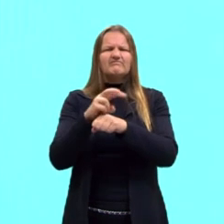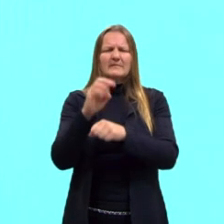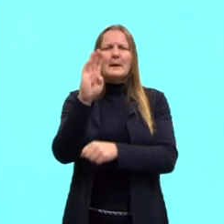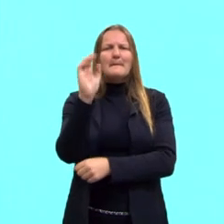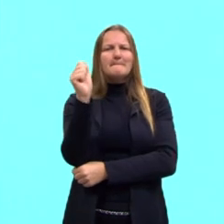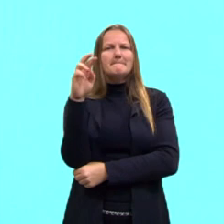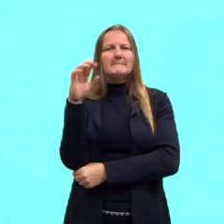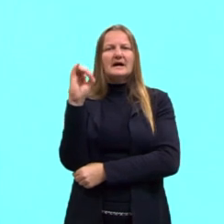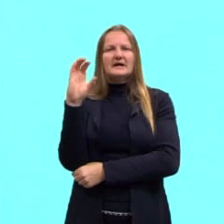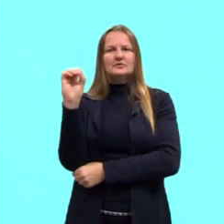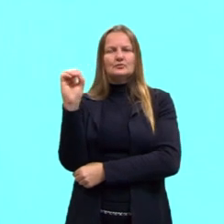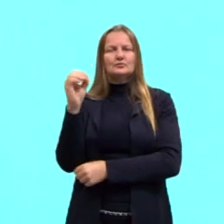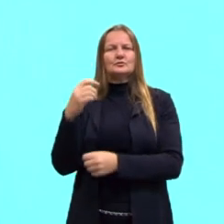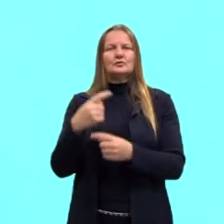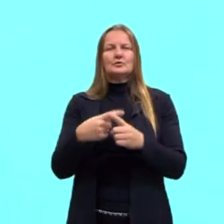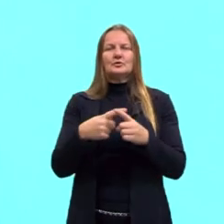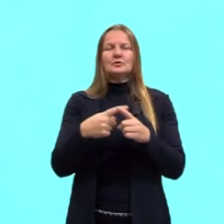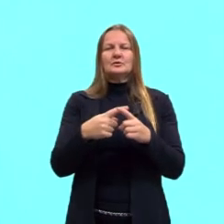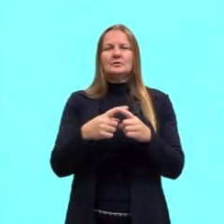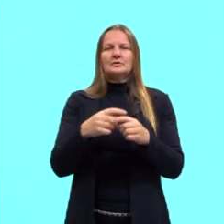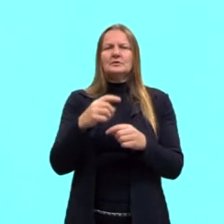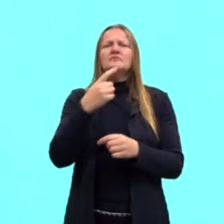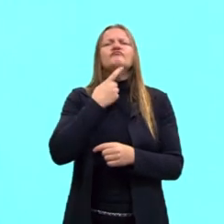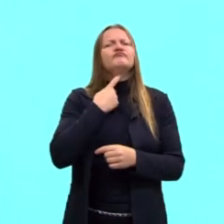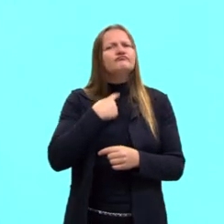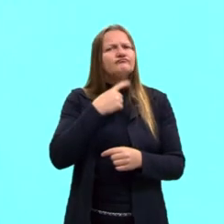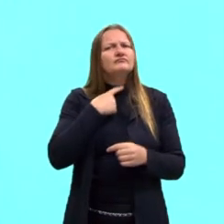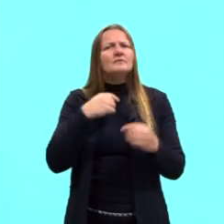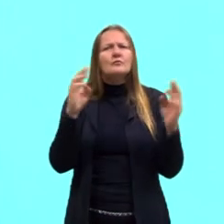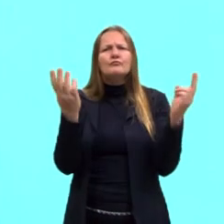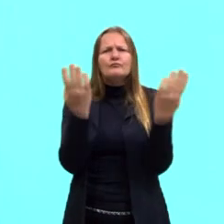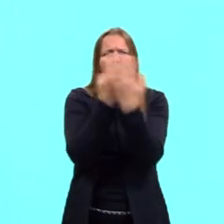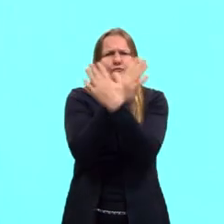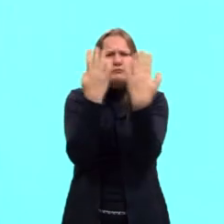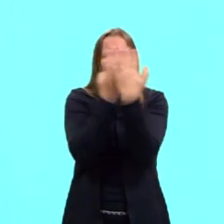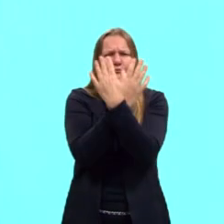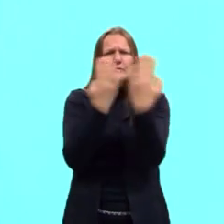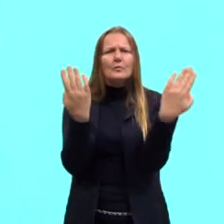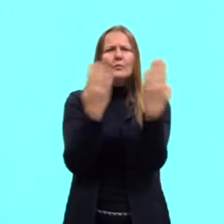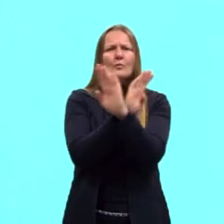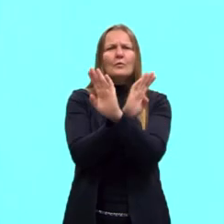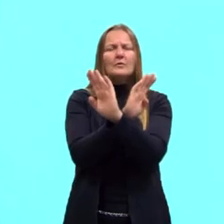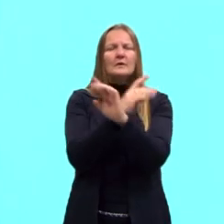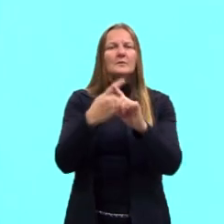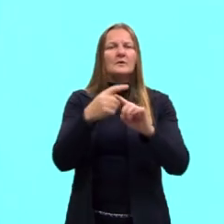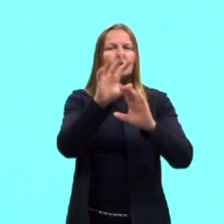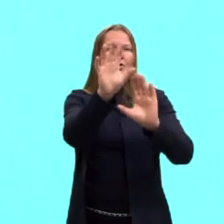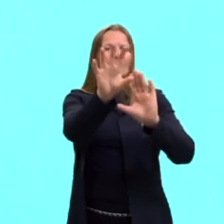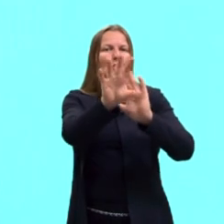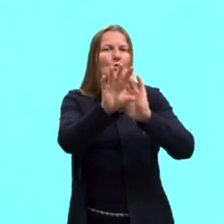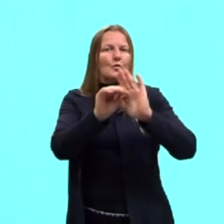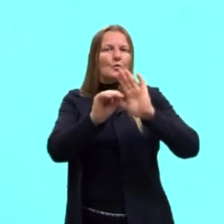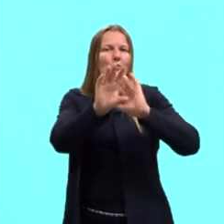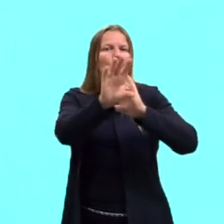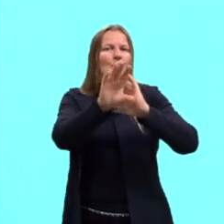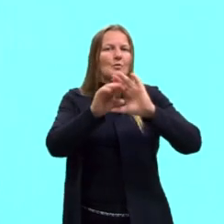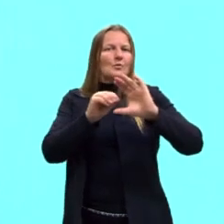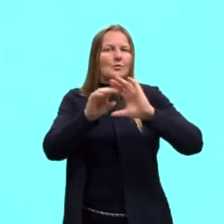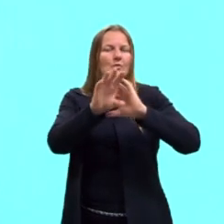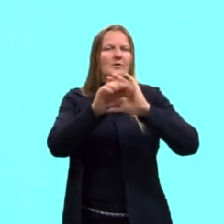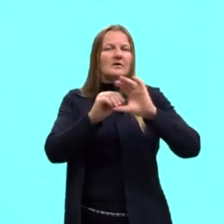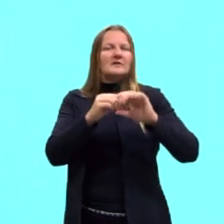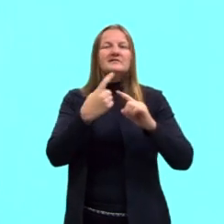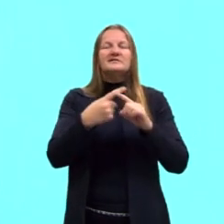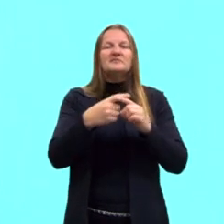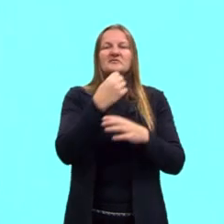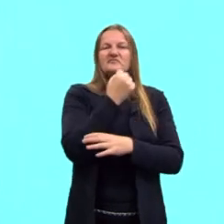Mário é o ba2 mais e desejado que o contraste não seja absorvido sendo totalmente eliminado nas